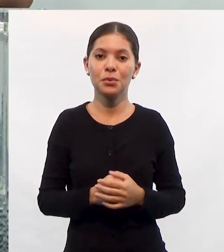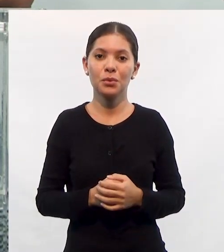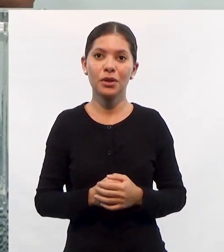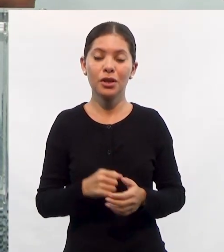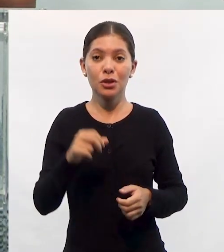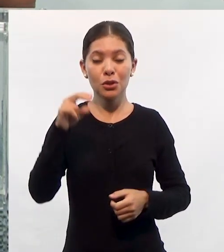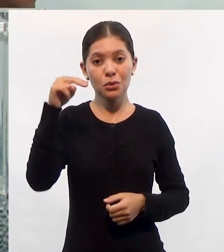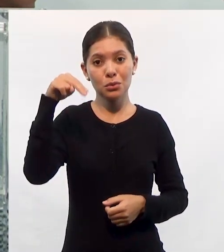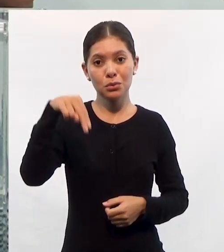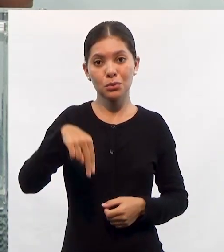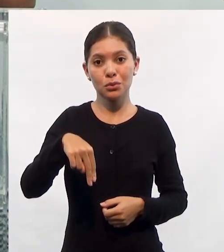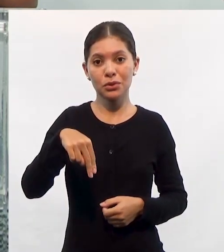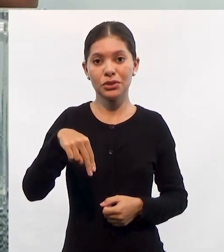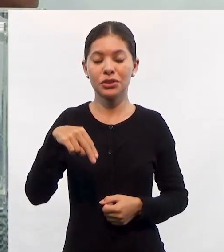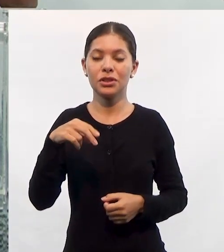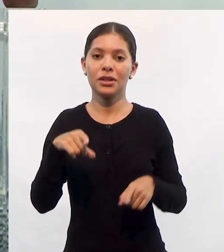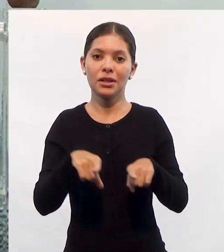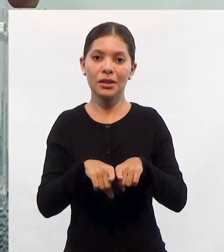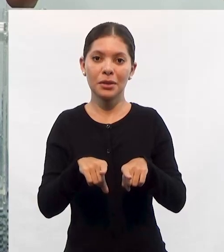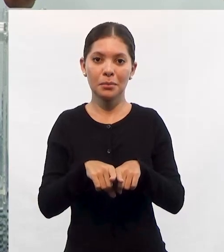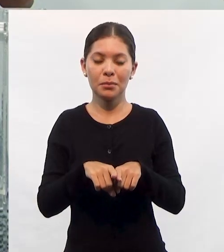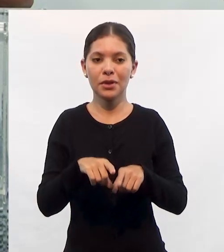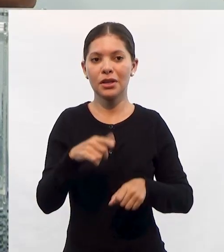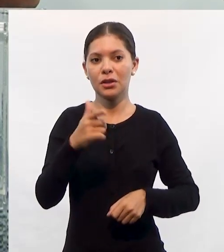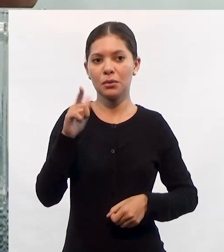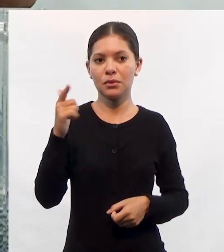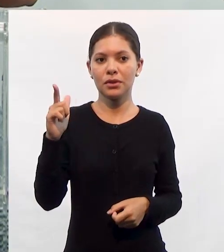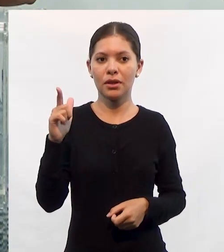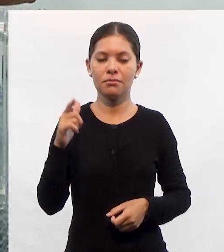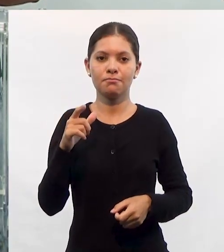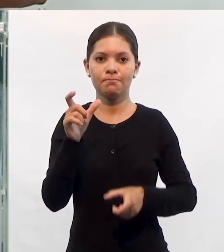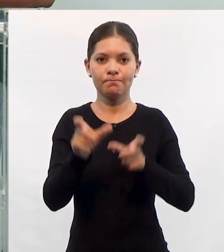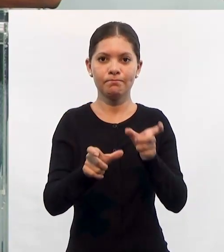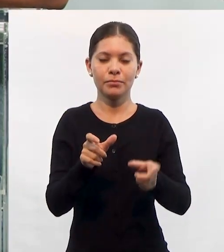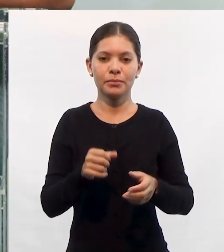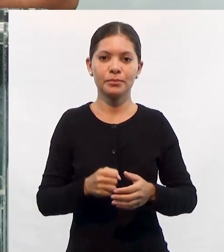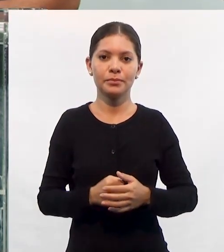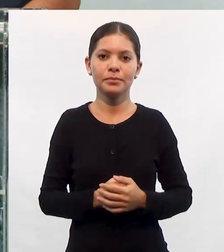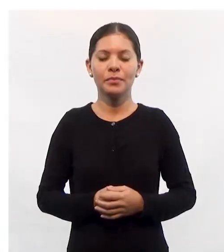e no norte também nós não temos essa mão de obra.